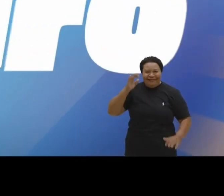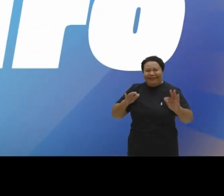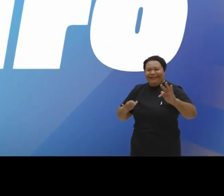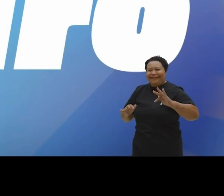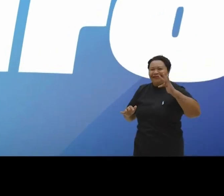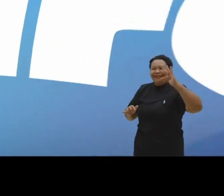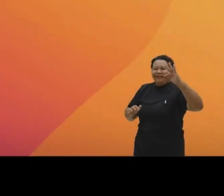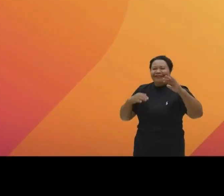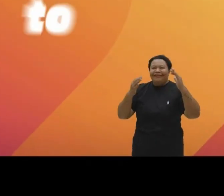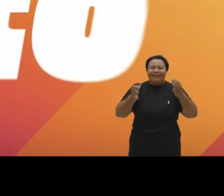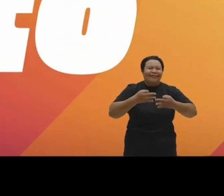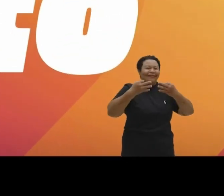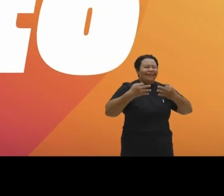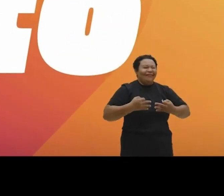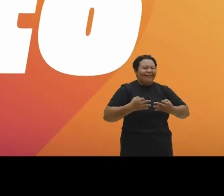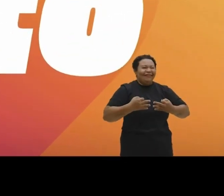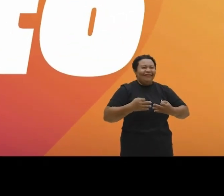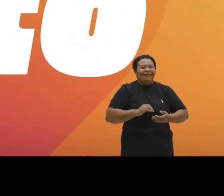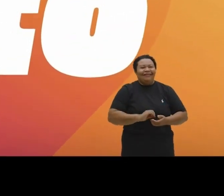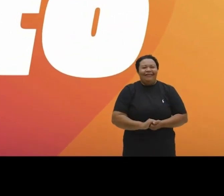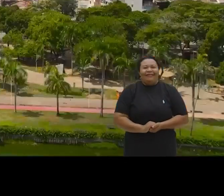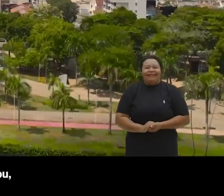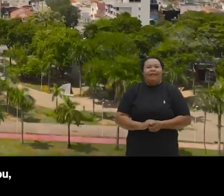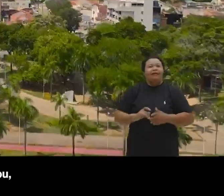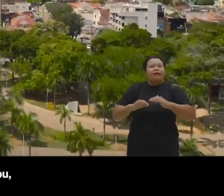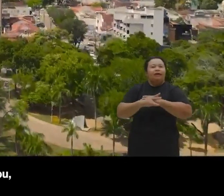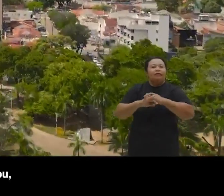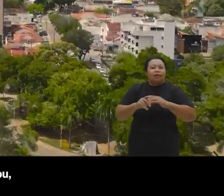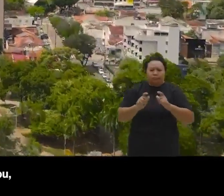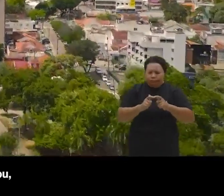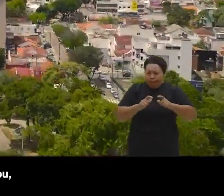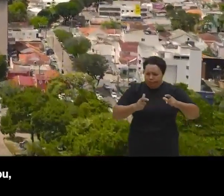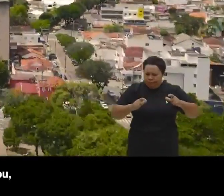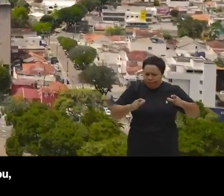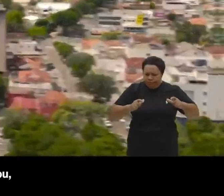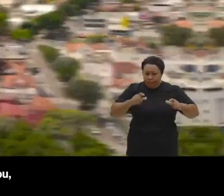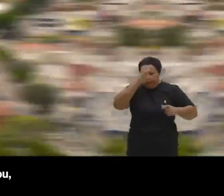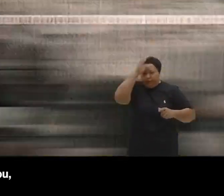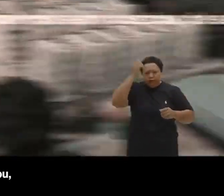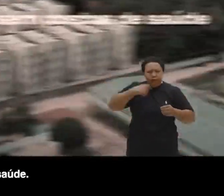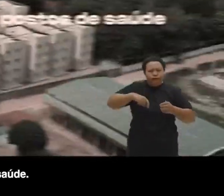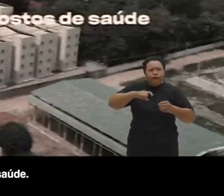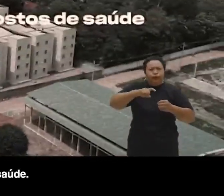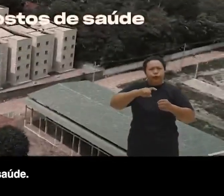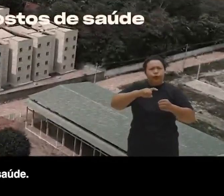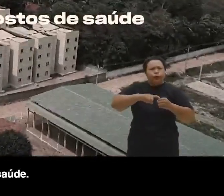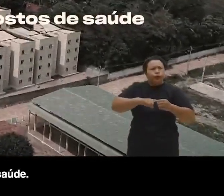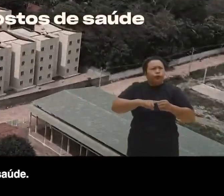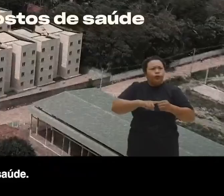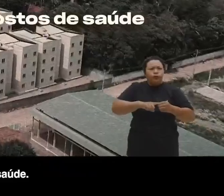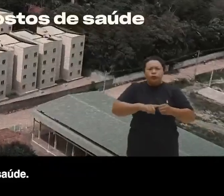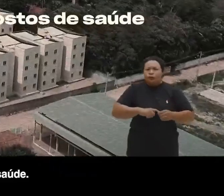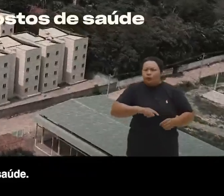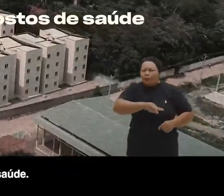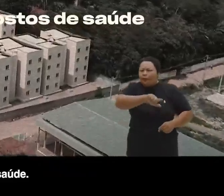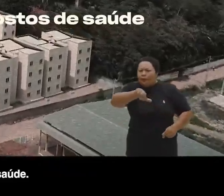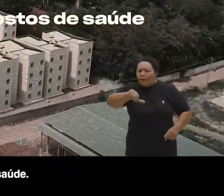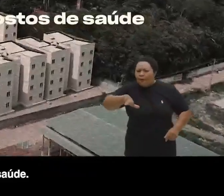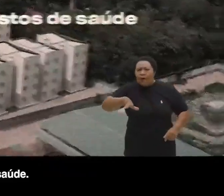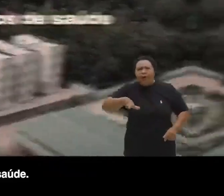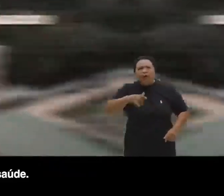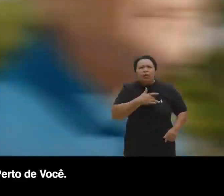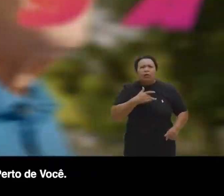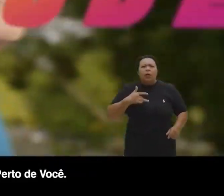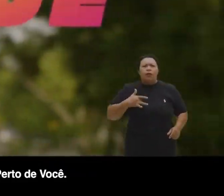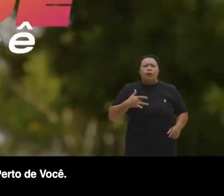Cícero é futuro certo. A cidade cresceu e quando Cícero voltou, encontrou grandes bairros sem postos